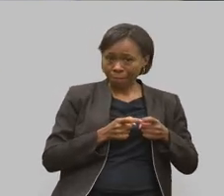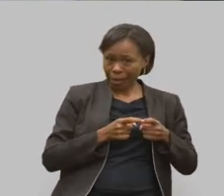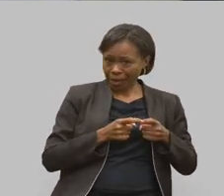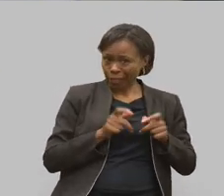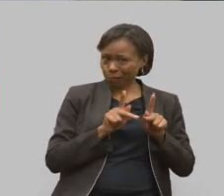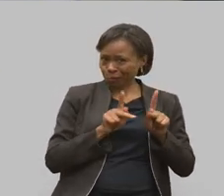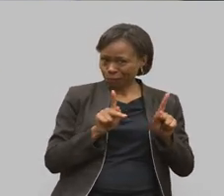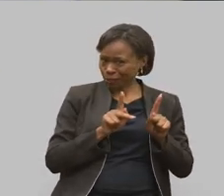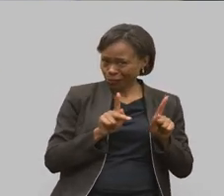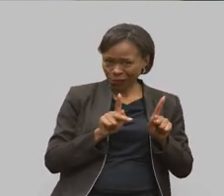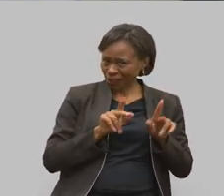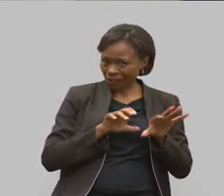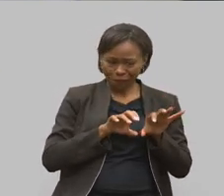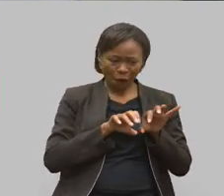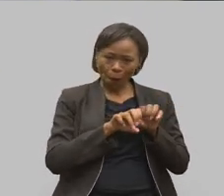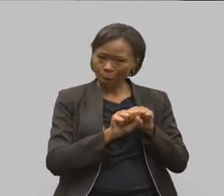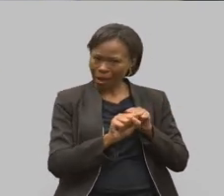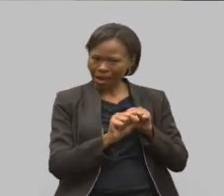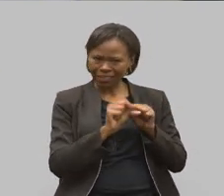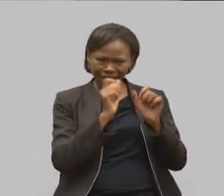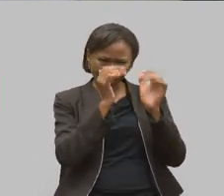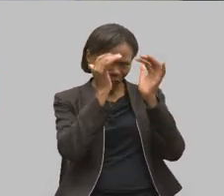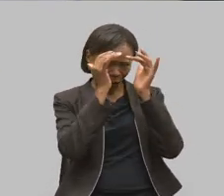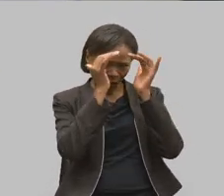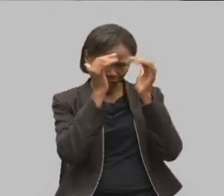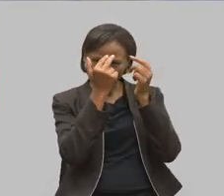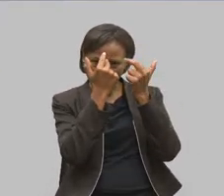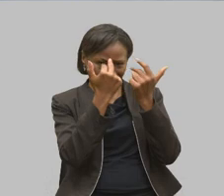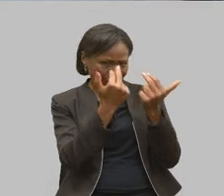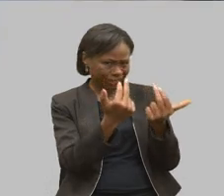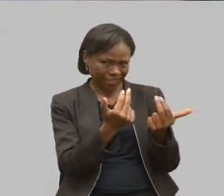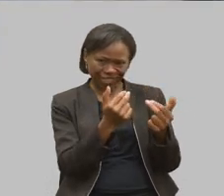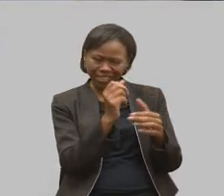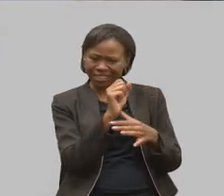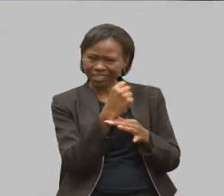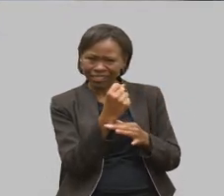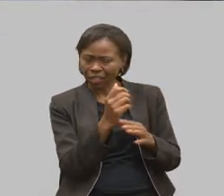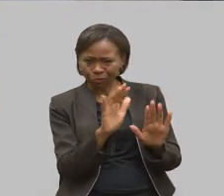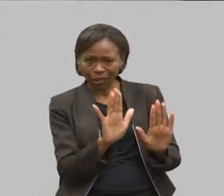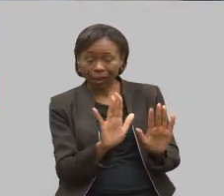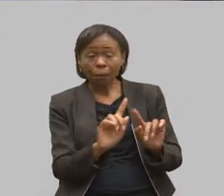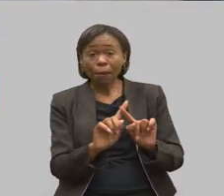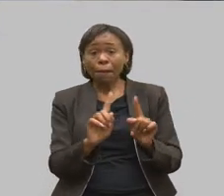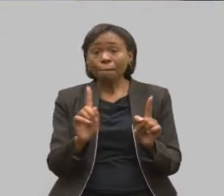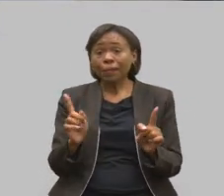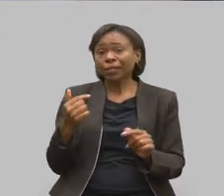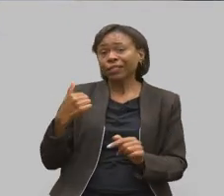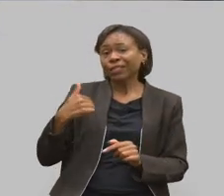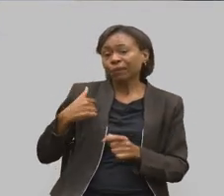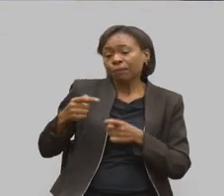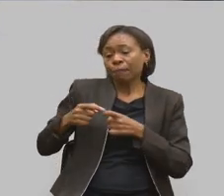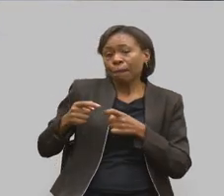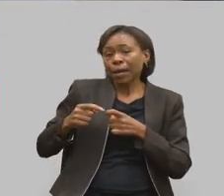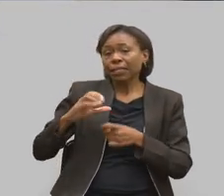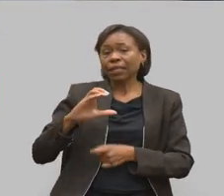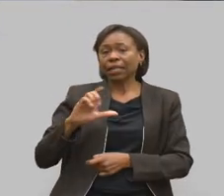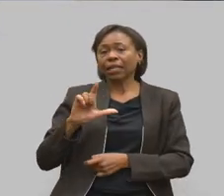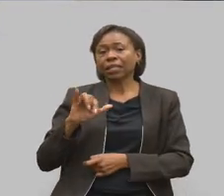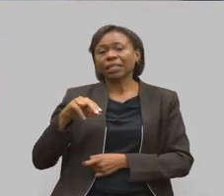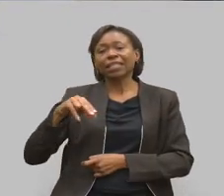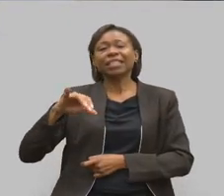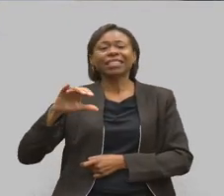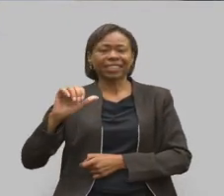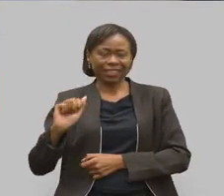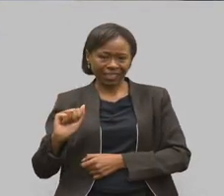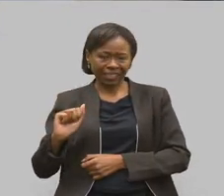neurologia em neuropediatria eu sou Clínica mas eu atuo na gestão do hospital há muitos